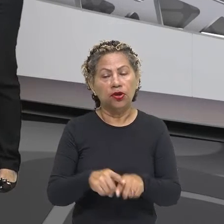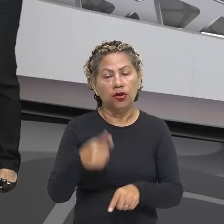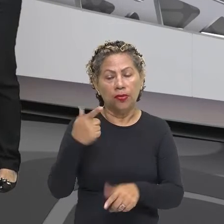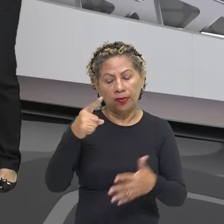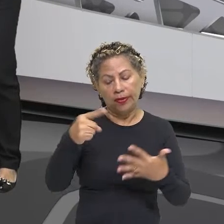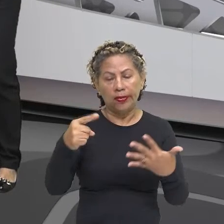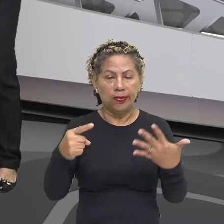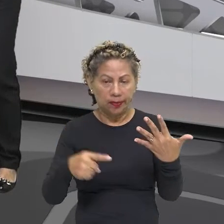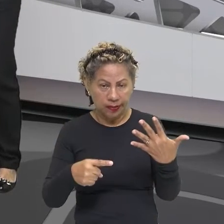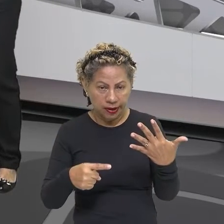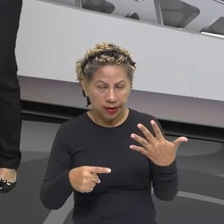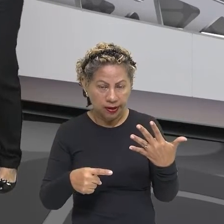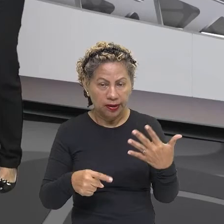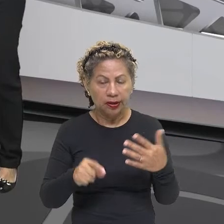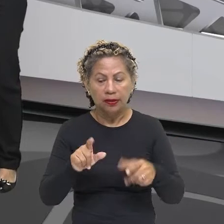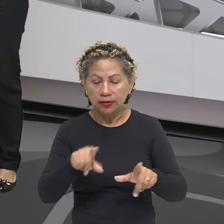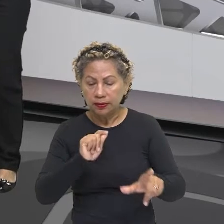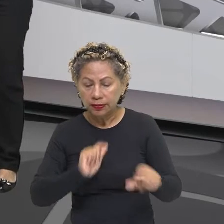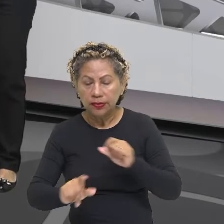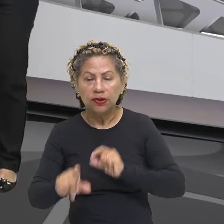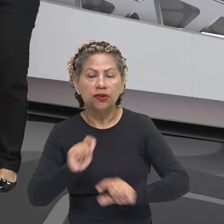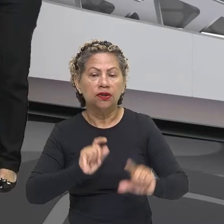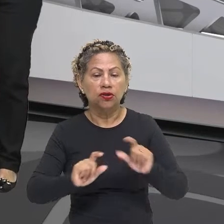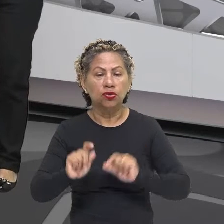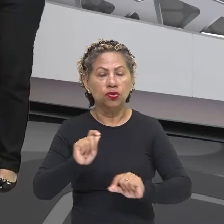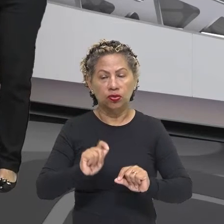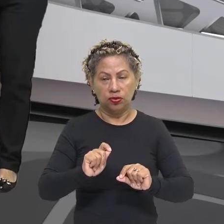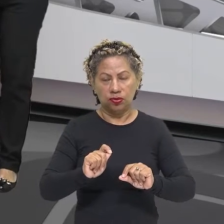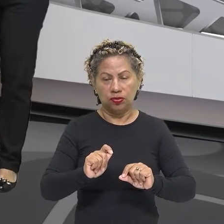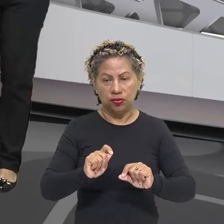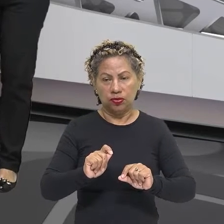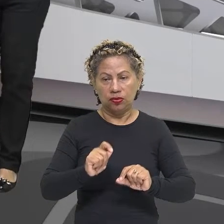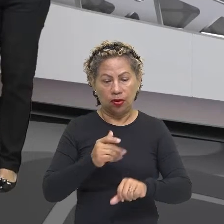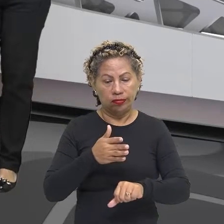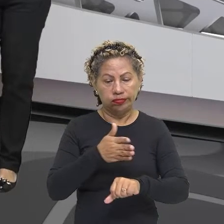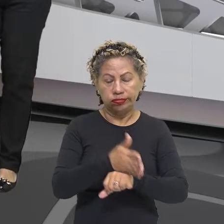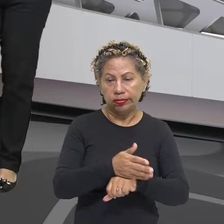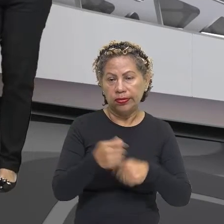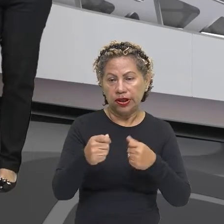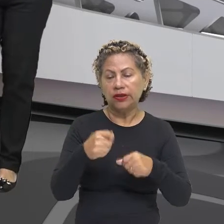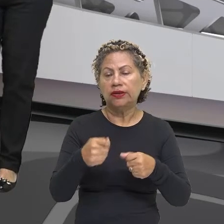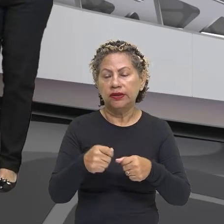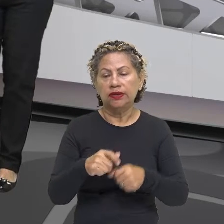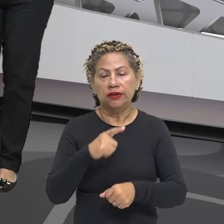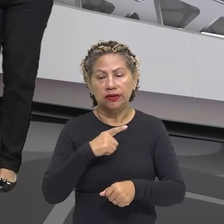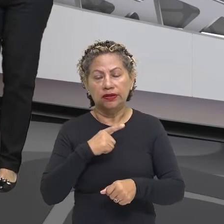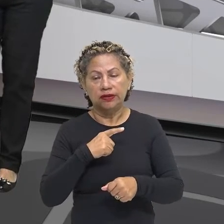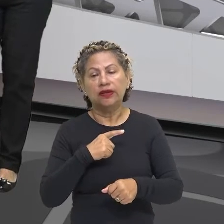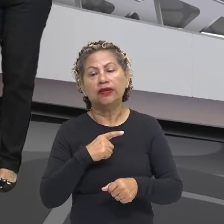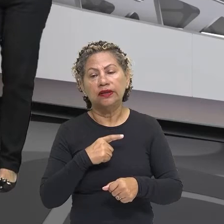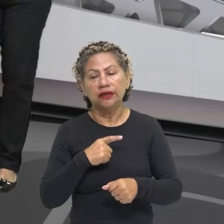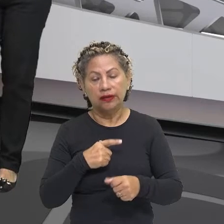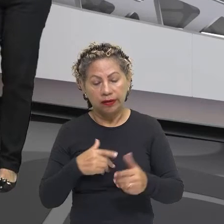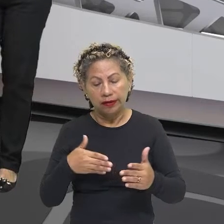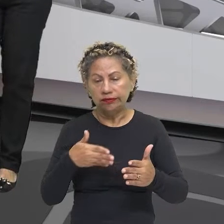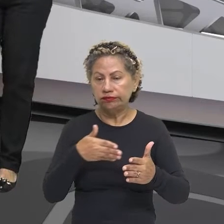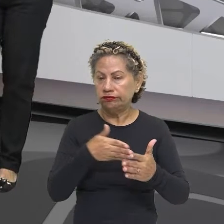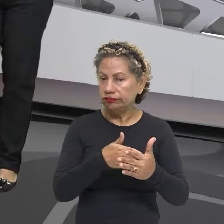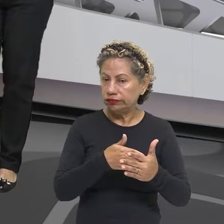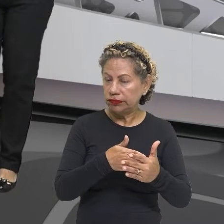tá bom, gente? O outro tipo de aplicativo é o cofre de arquivos. Similar ao